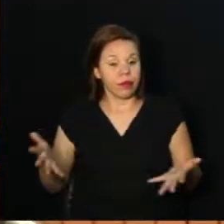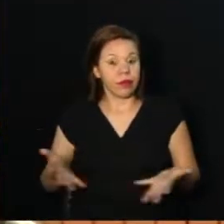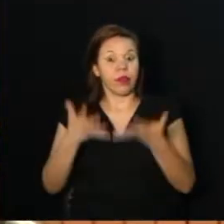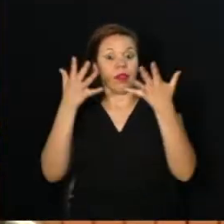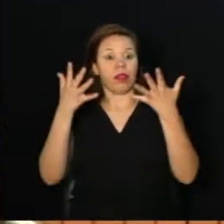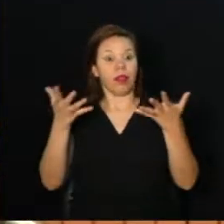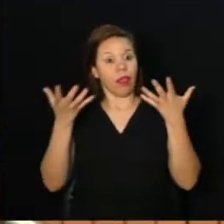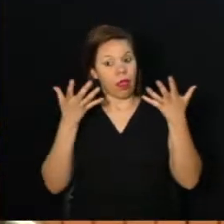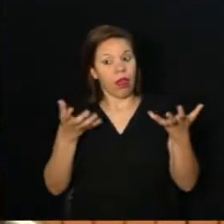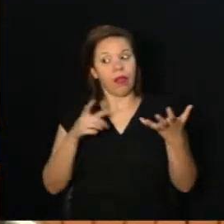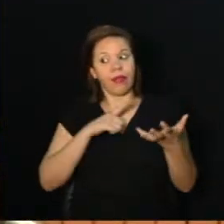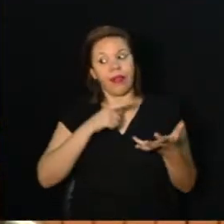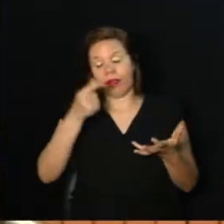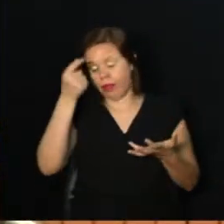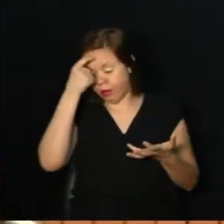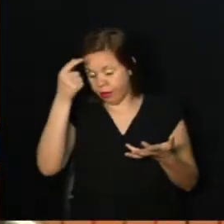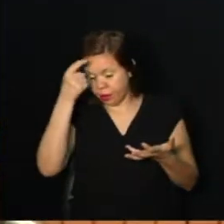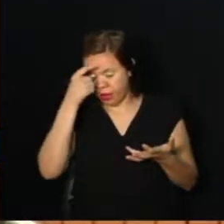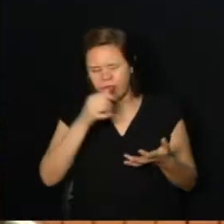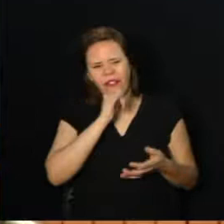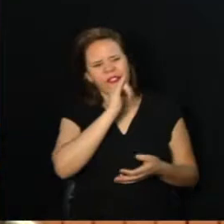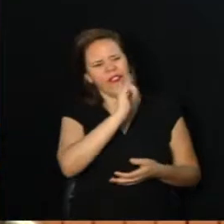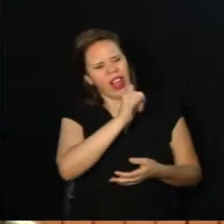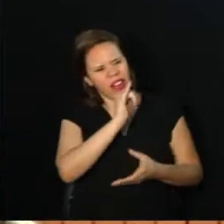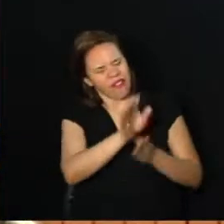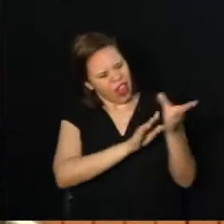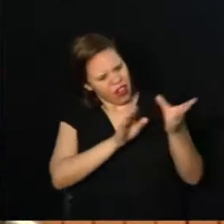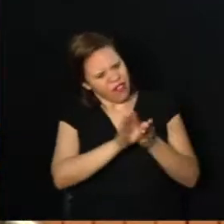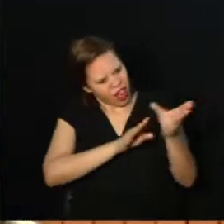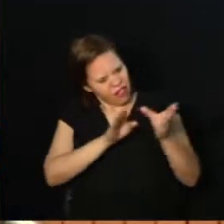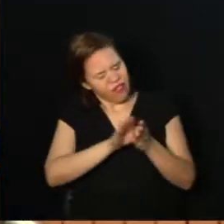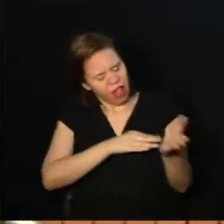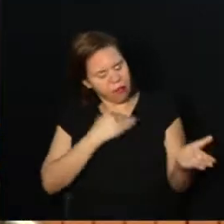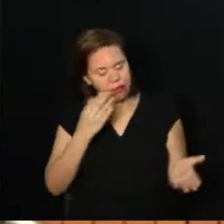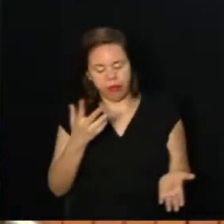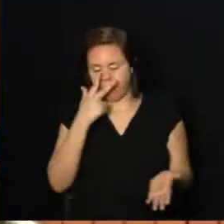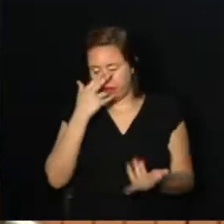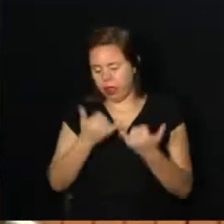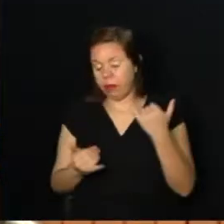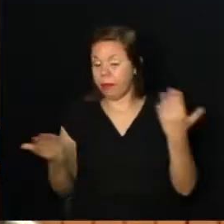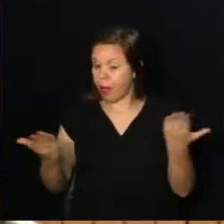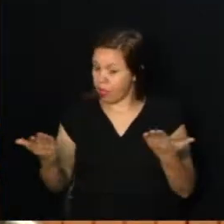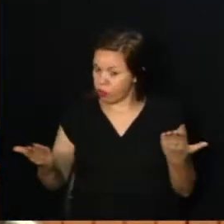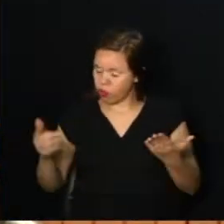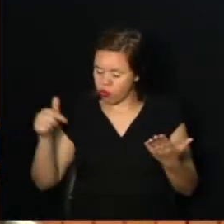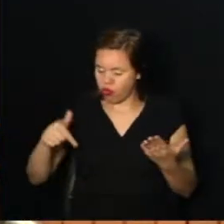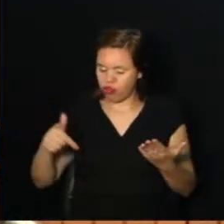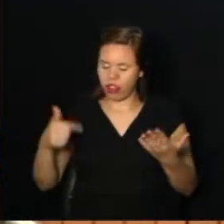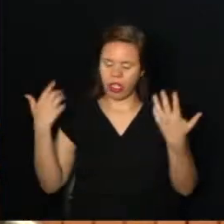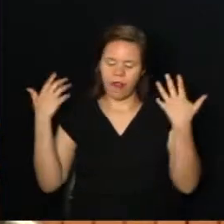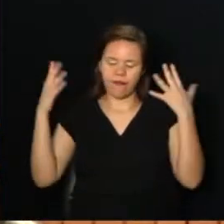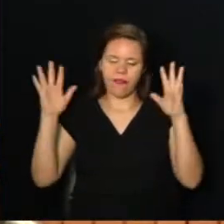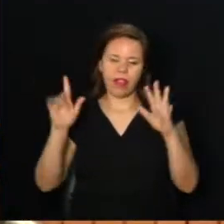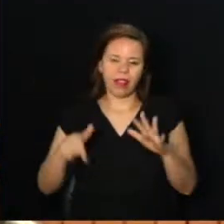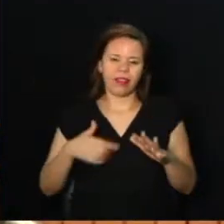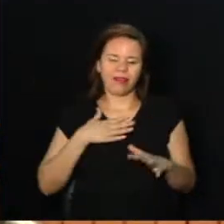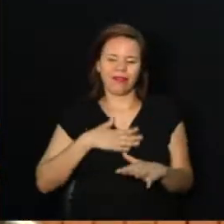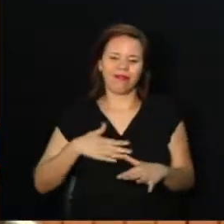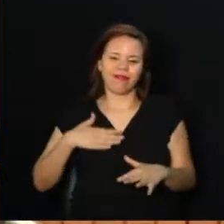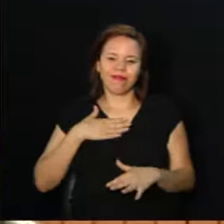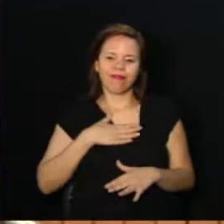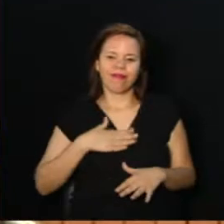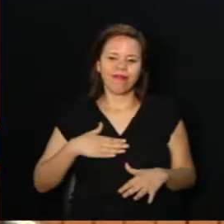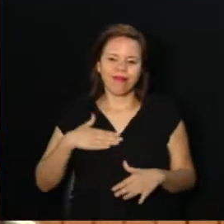essa consciência. Porque você fala, mas esse evento de hoje, para nós, é uma satisfação